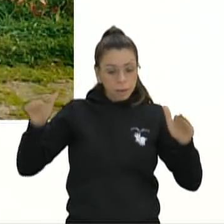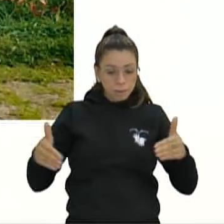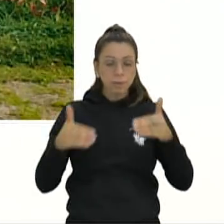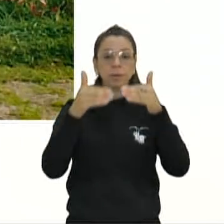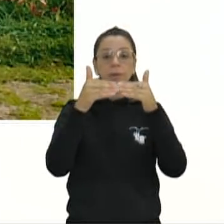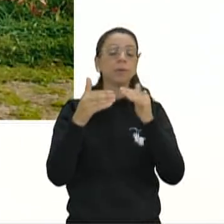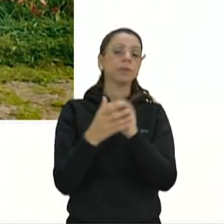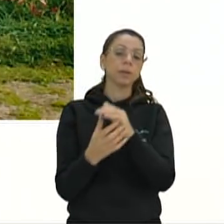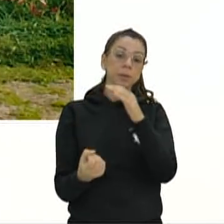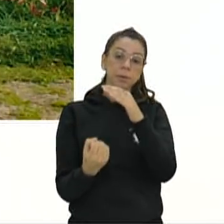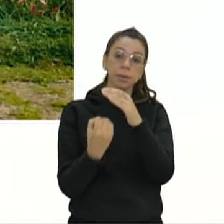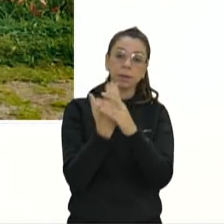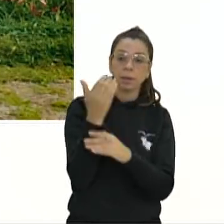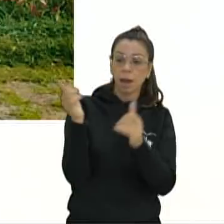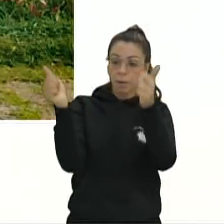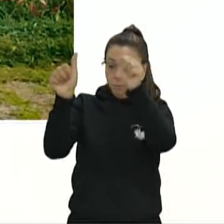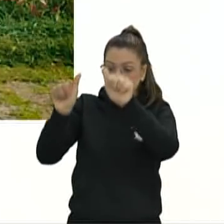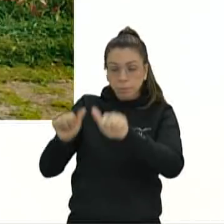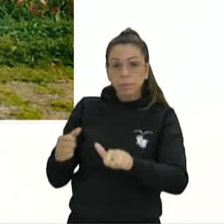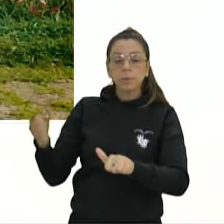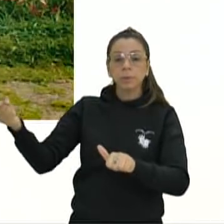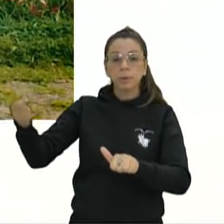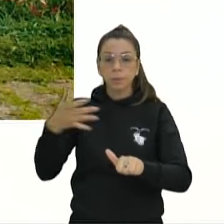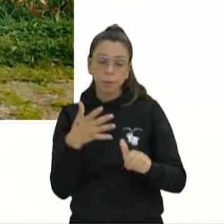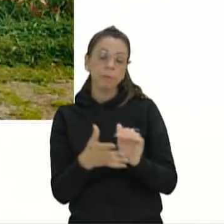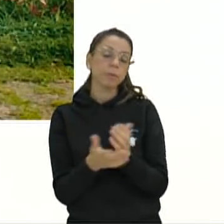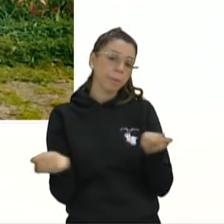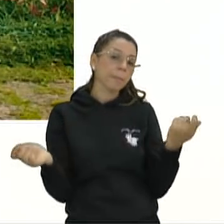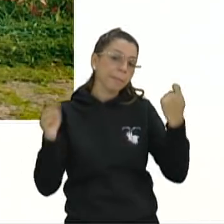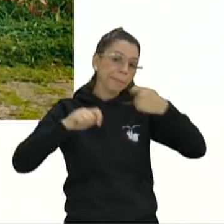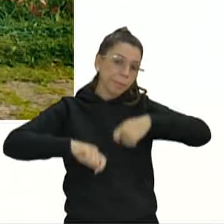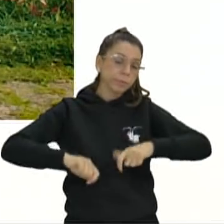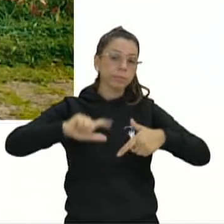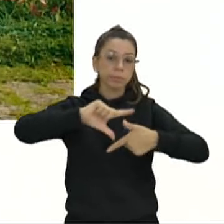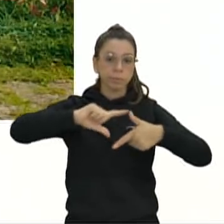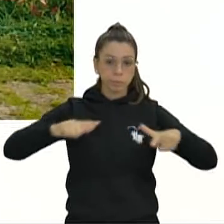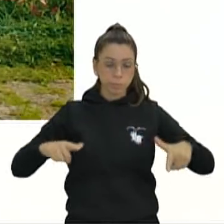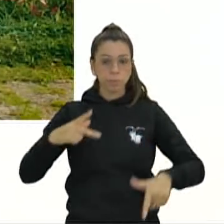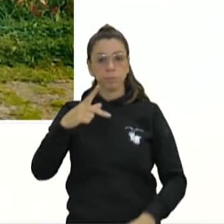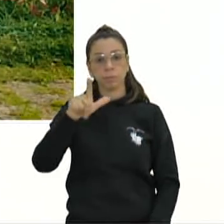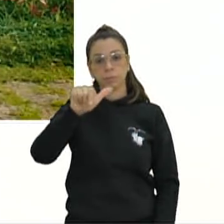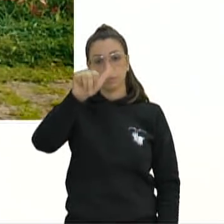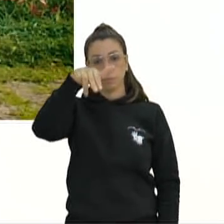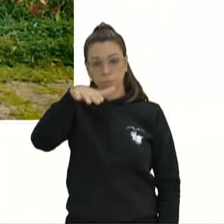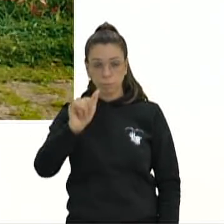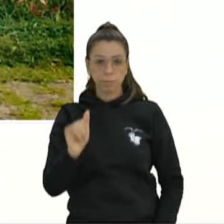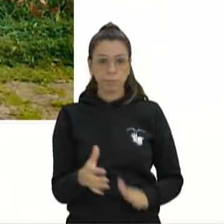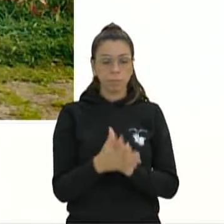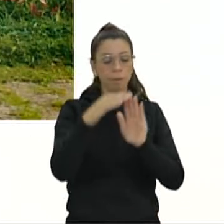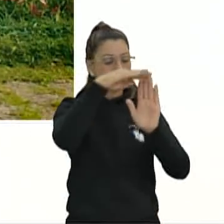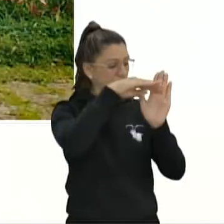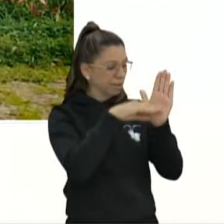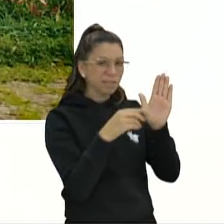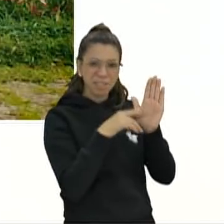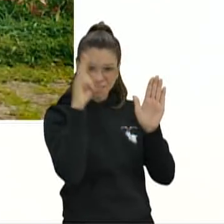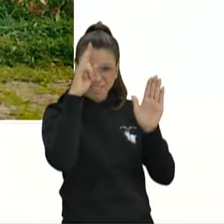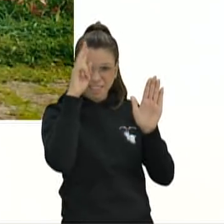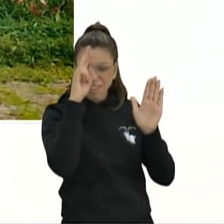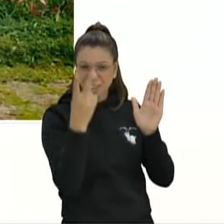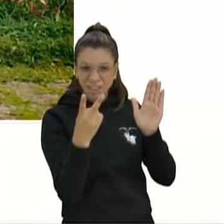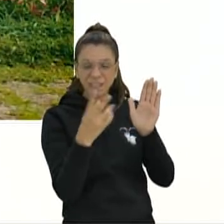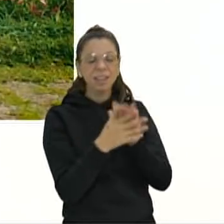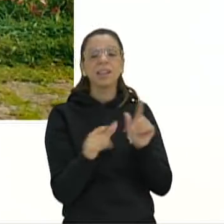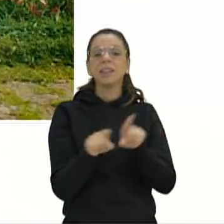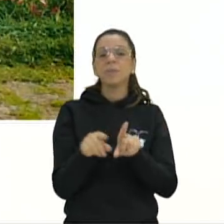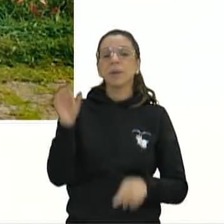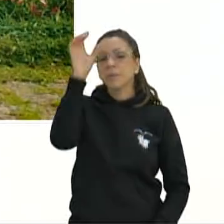formaram uma figura nova. Então, essas são as possibilidades da geometria plana. Lembra desses elementos? Lembra de tudo que você